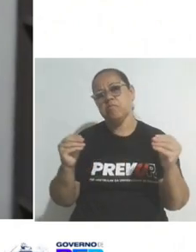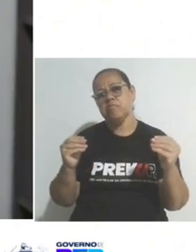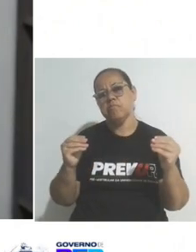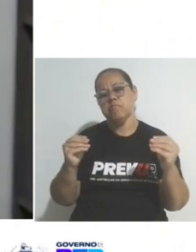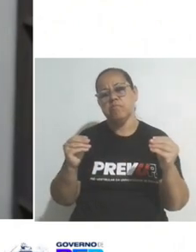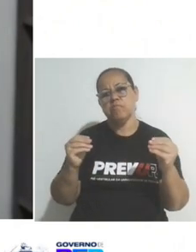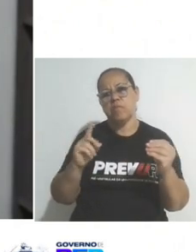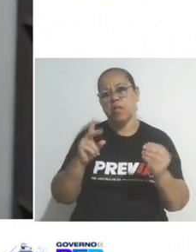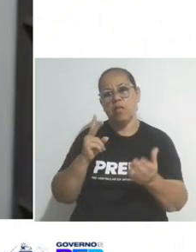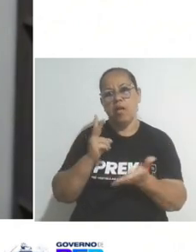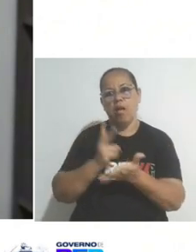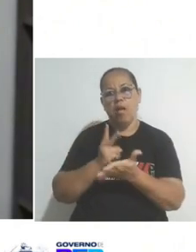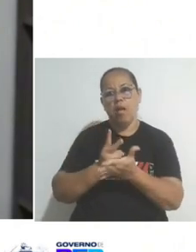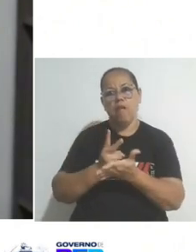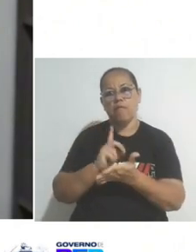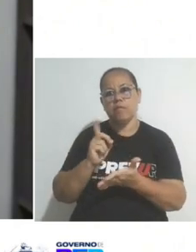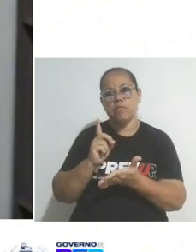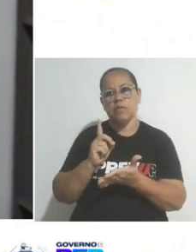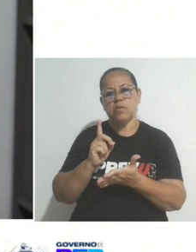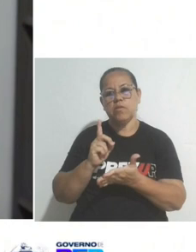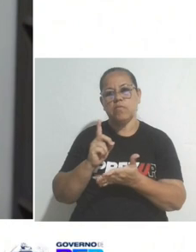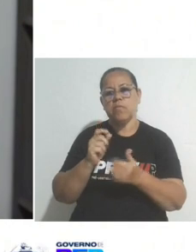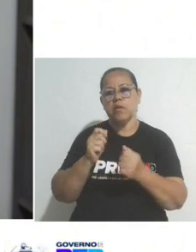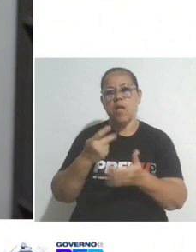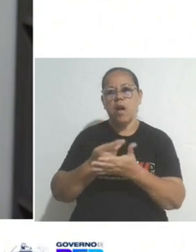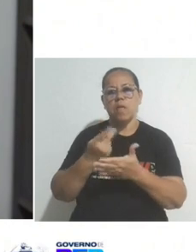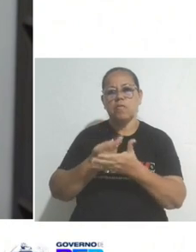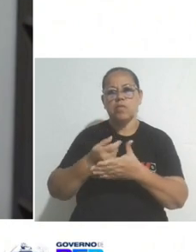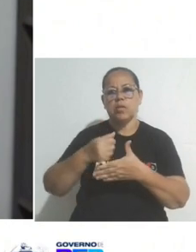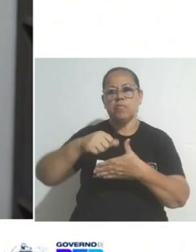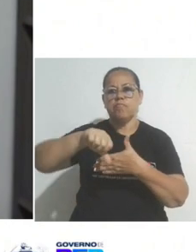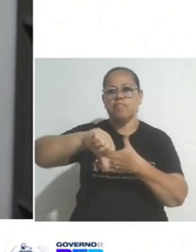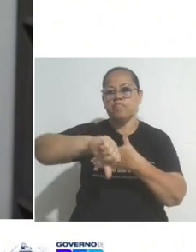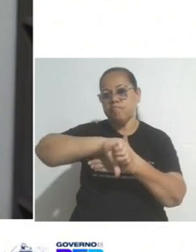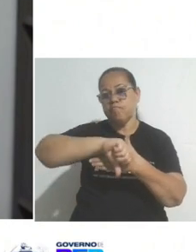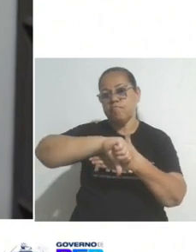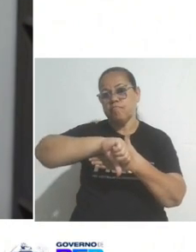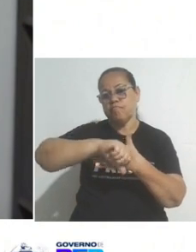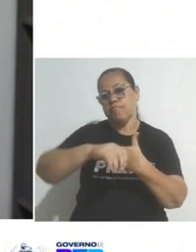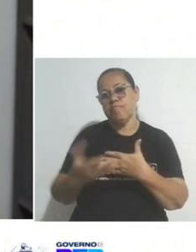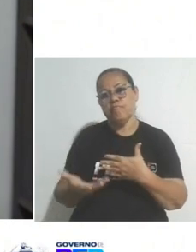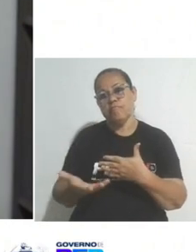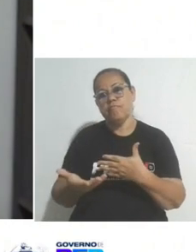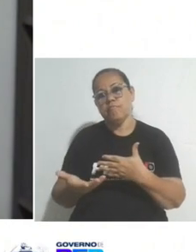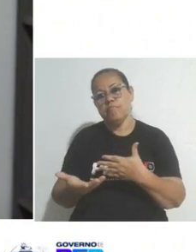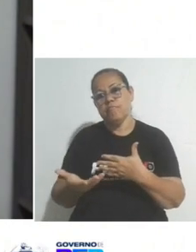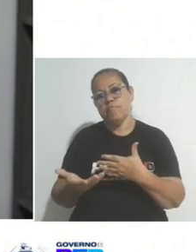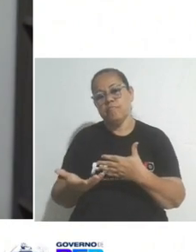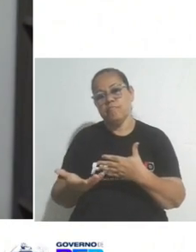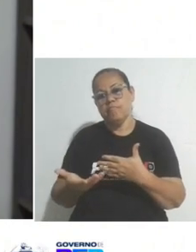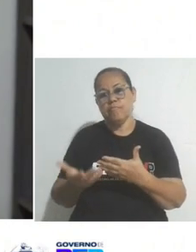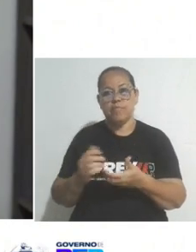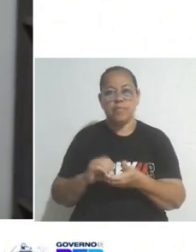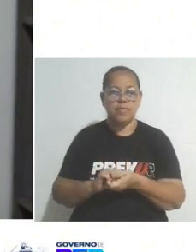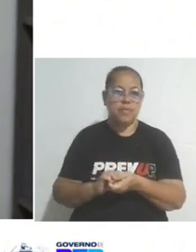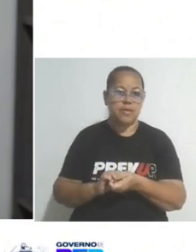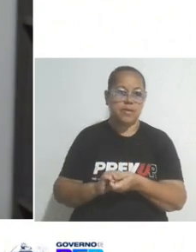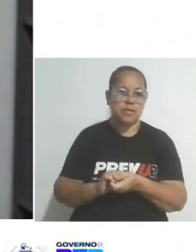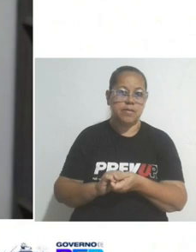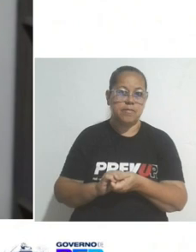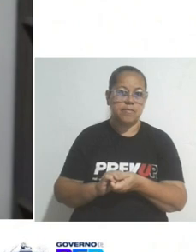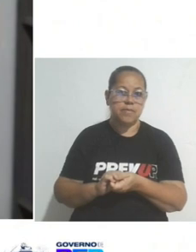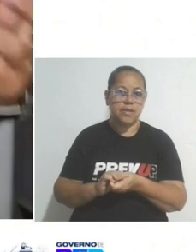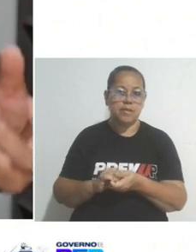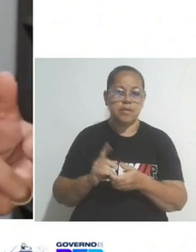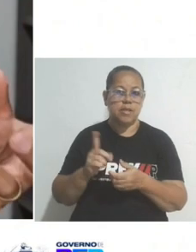se perdem com um simples dislike elas se perdem com um simples unfollowing que é o termo em inglês para